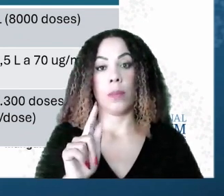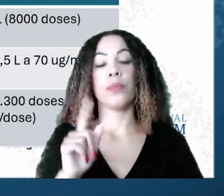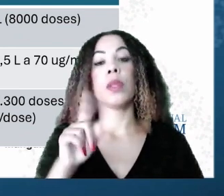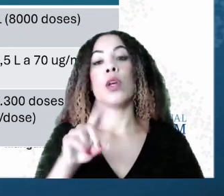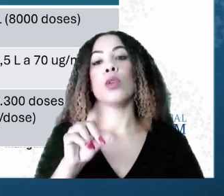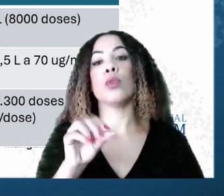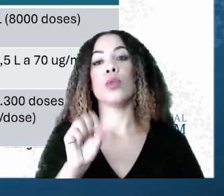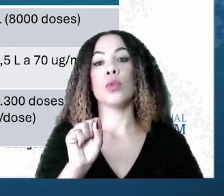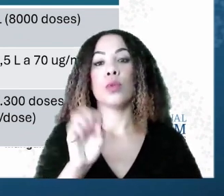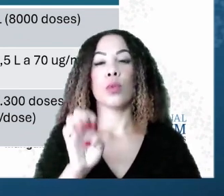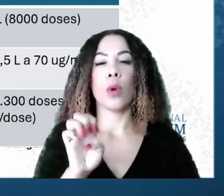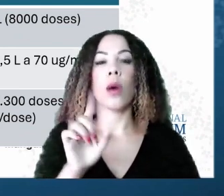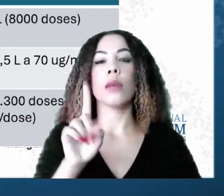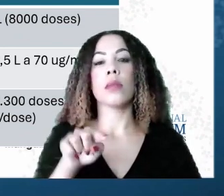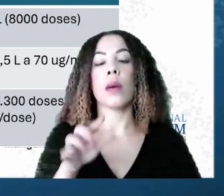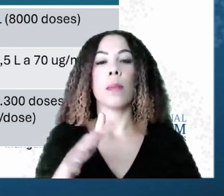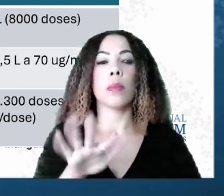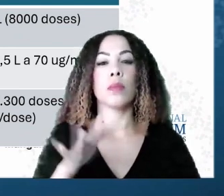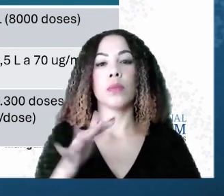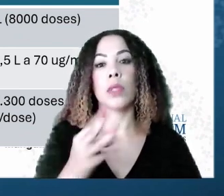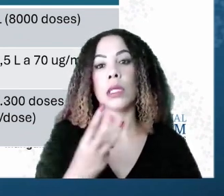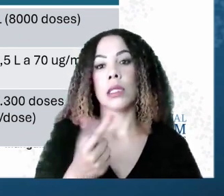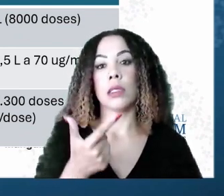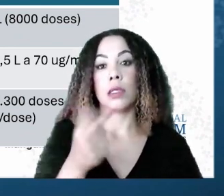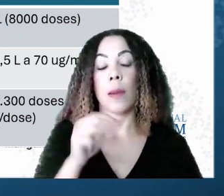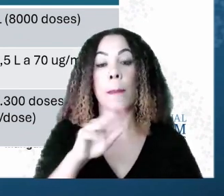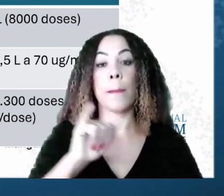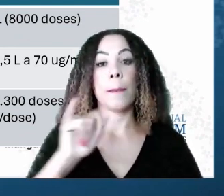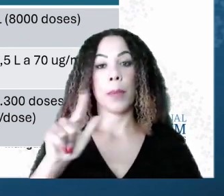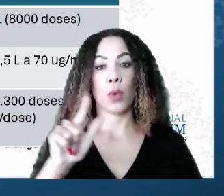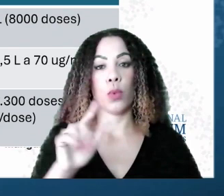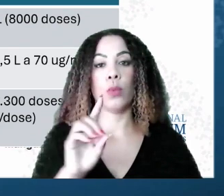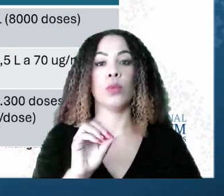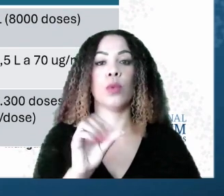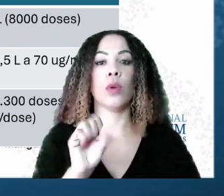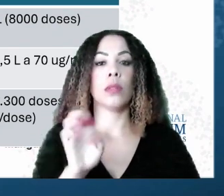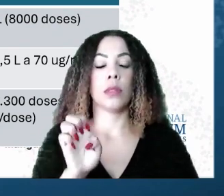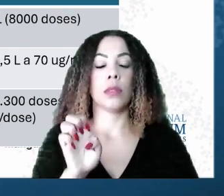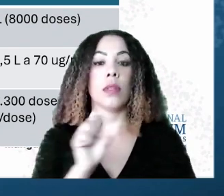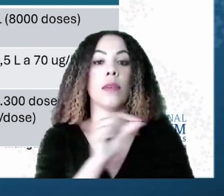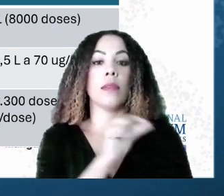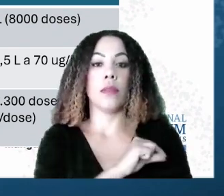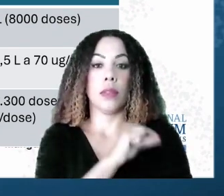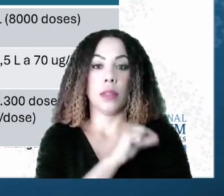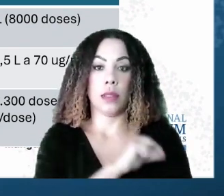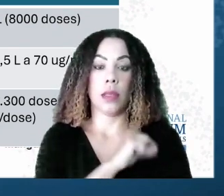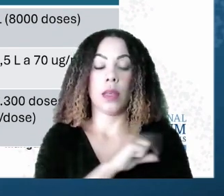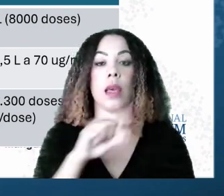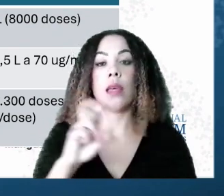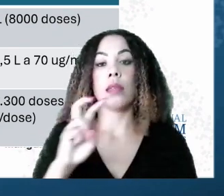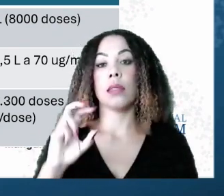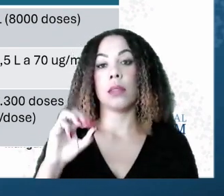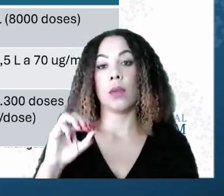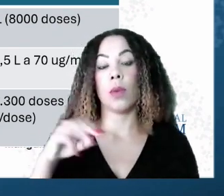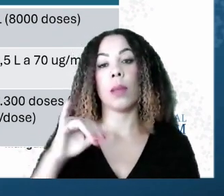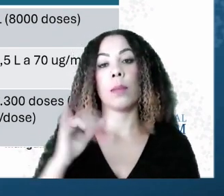isso dá em torno de 320 mil doses de vacina, considerando uma dose de 50 microgramas.